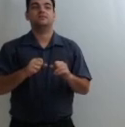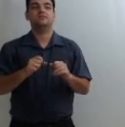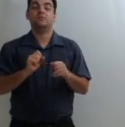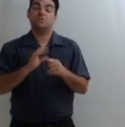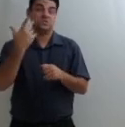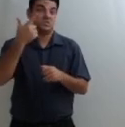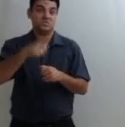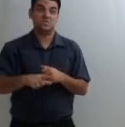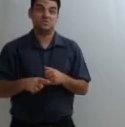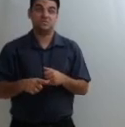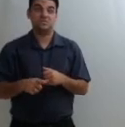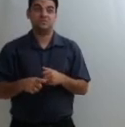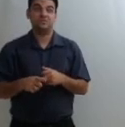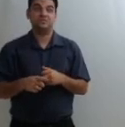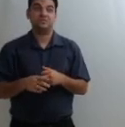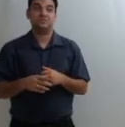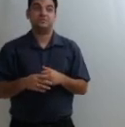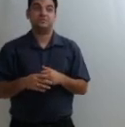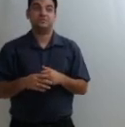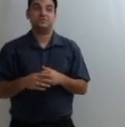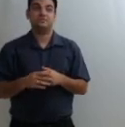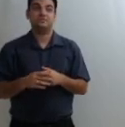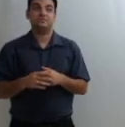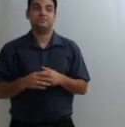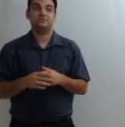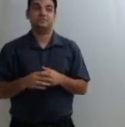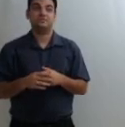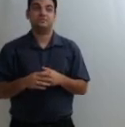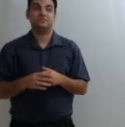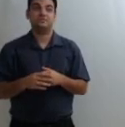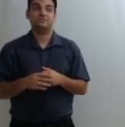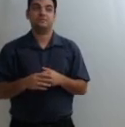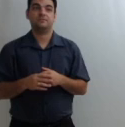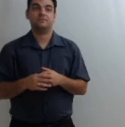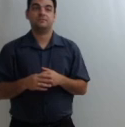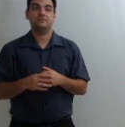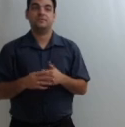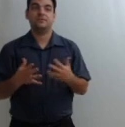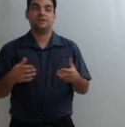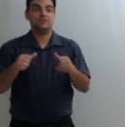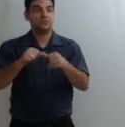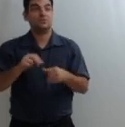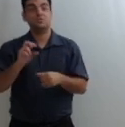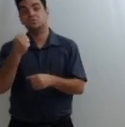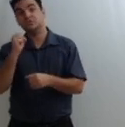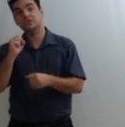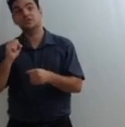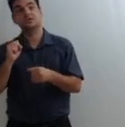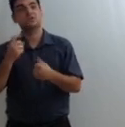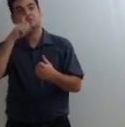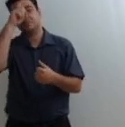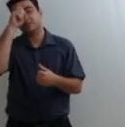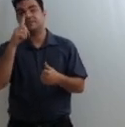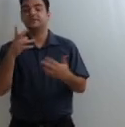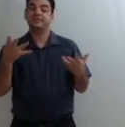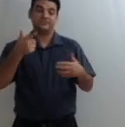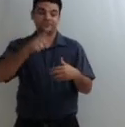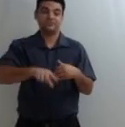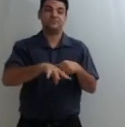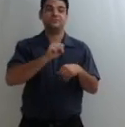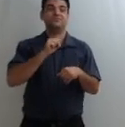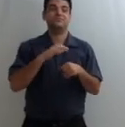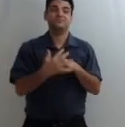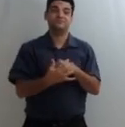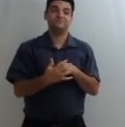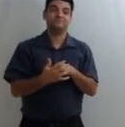que é o seccional em São Paulo, ficou 8 dias internado e agora voltou a ser internado com caso de Covid. Então, era só isso